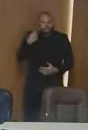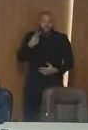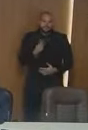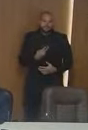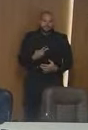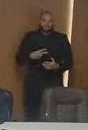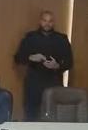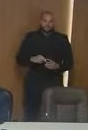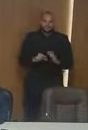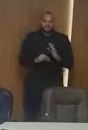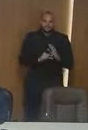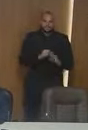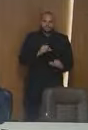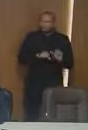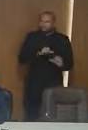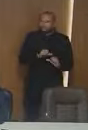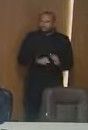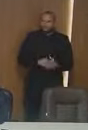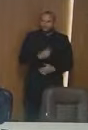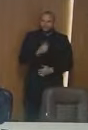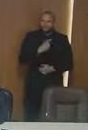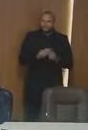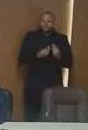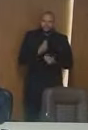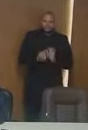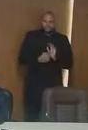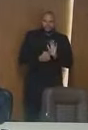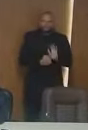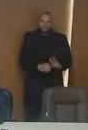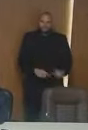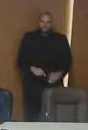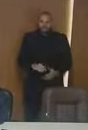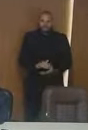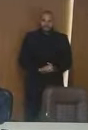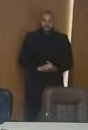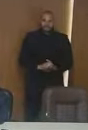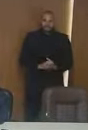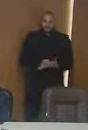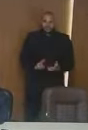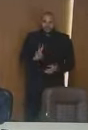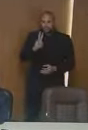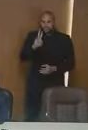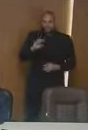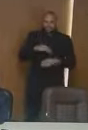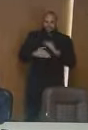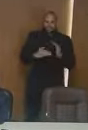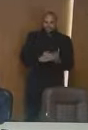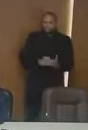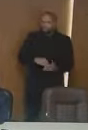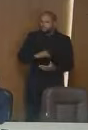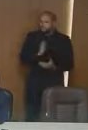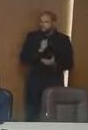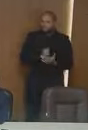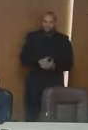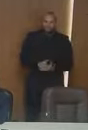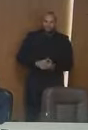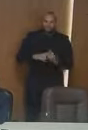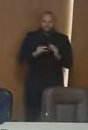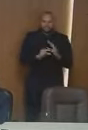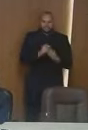de emenda, tem como se demonstrar o valor total que já foi pago de emendas